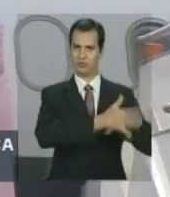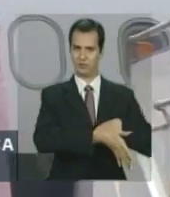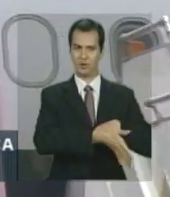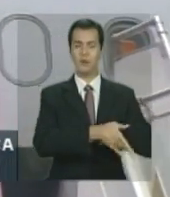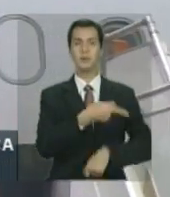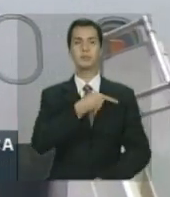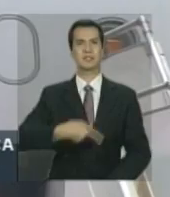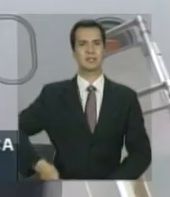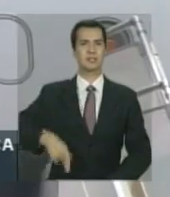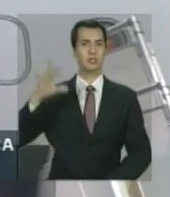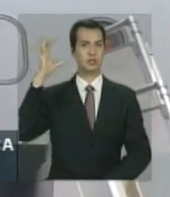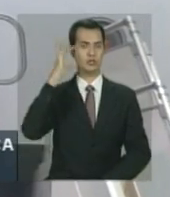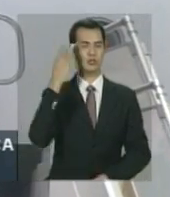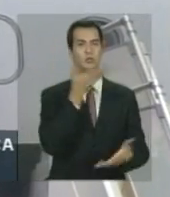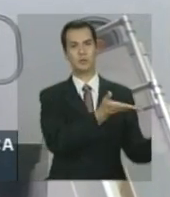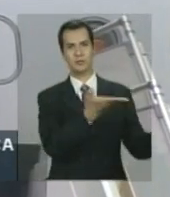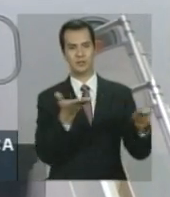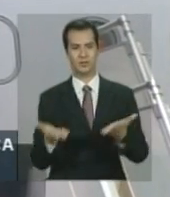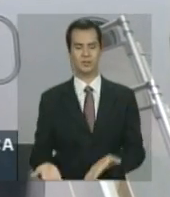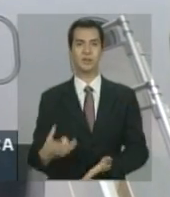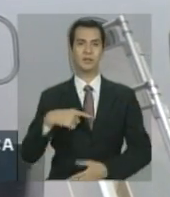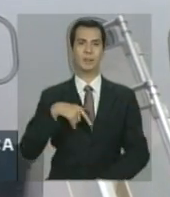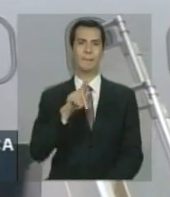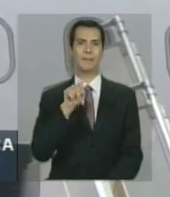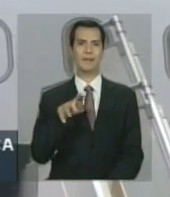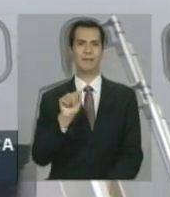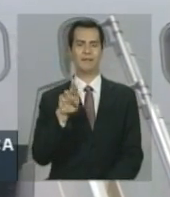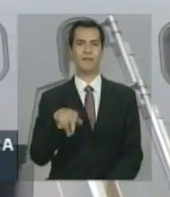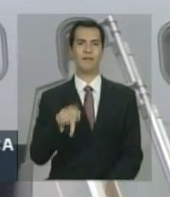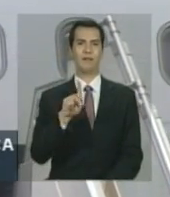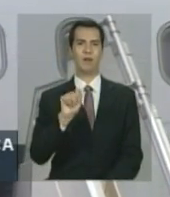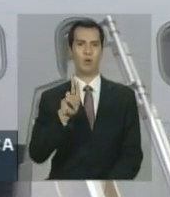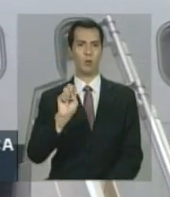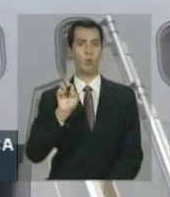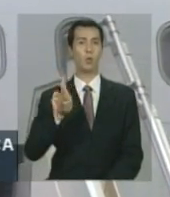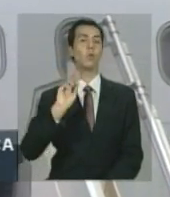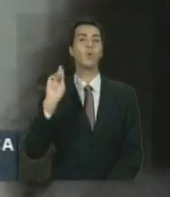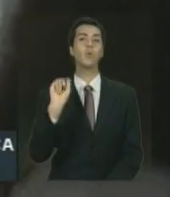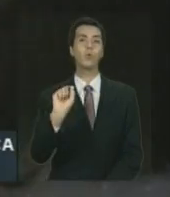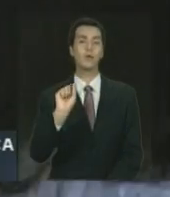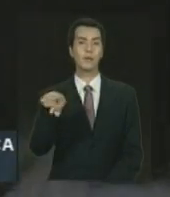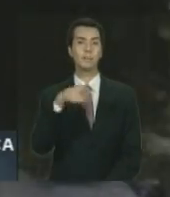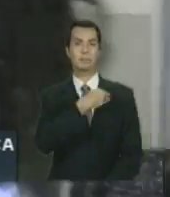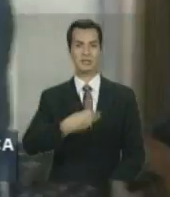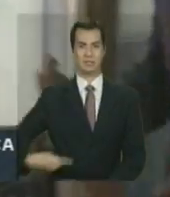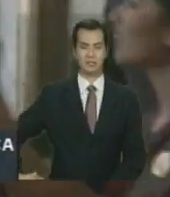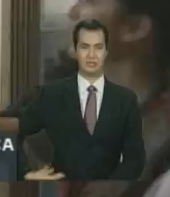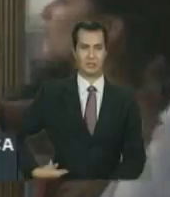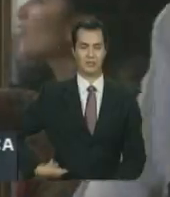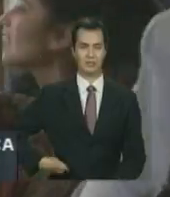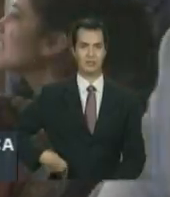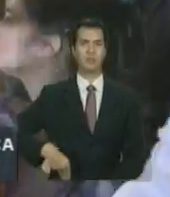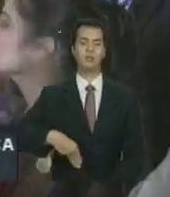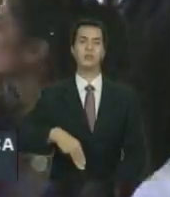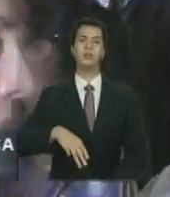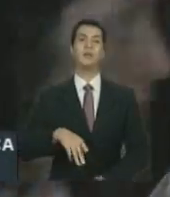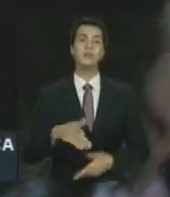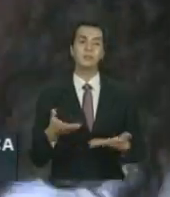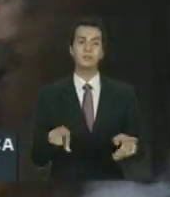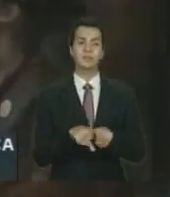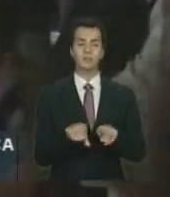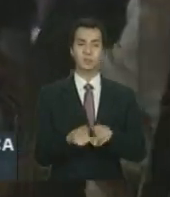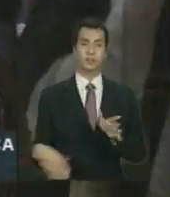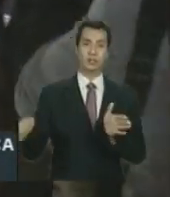foi recebida no aeroporto por Pranay Kaur, ministra de Estado para Assuntos Estrangeiros. No hotel, recebeu um colar